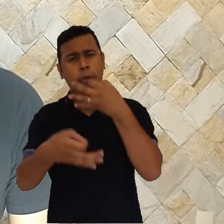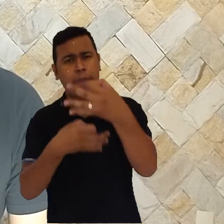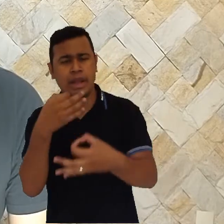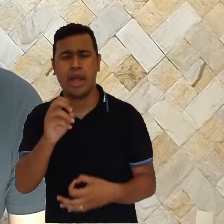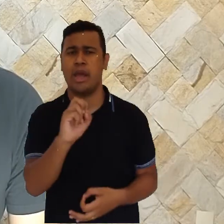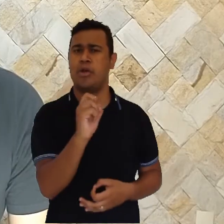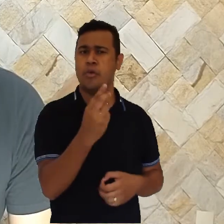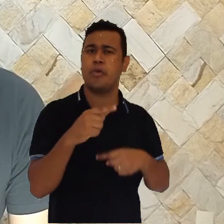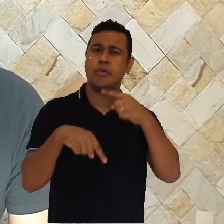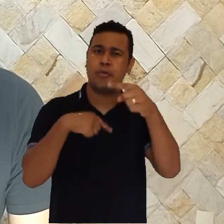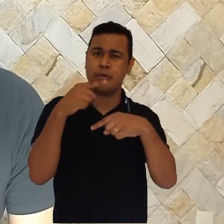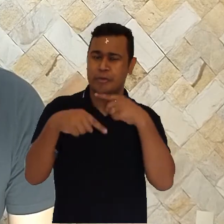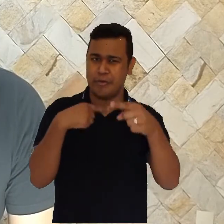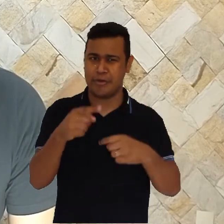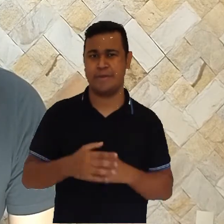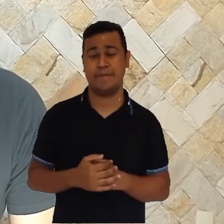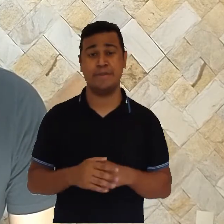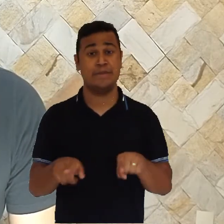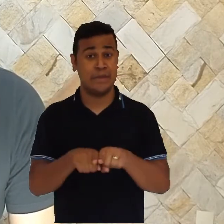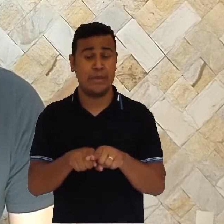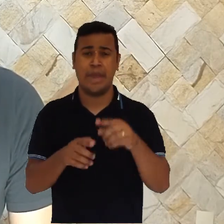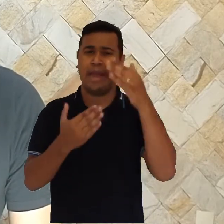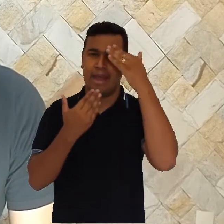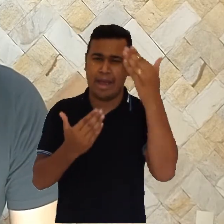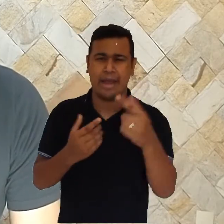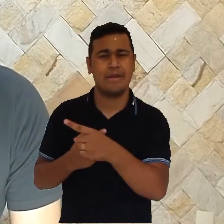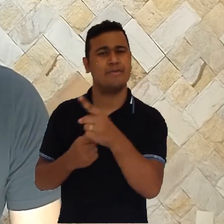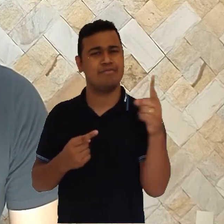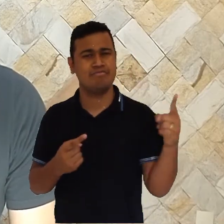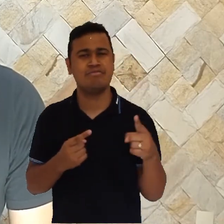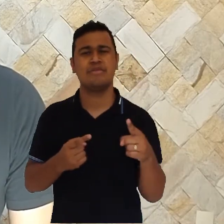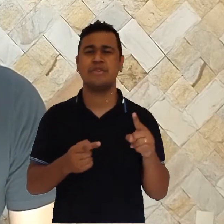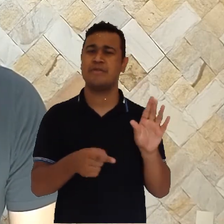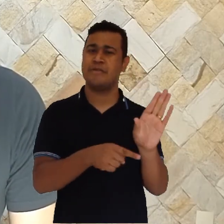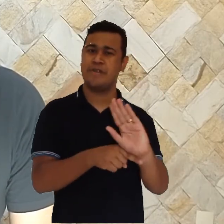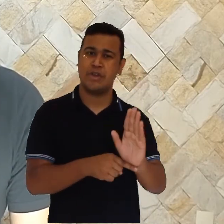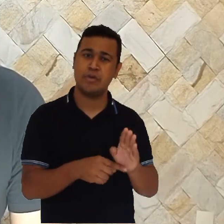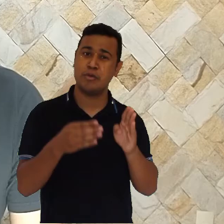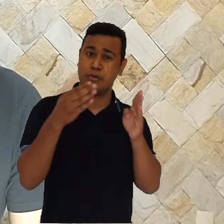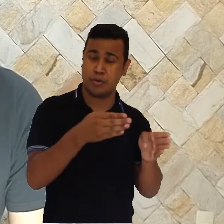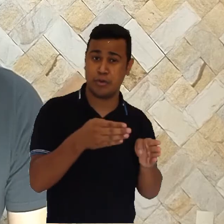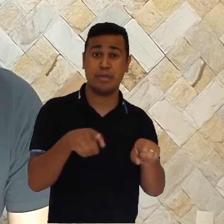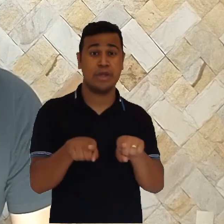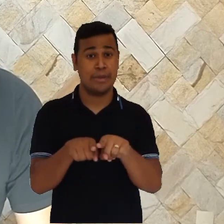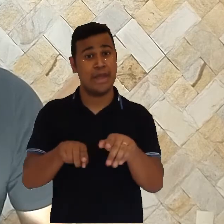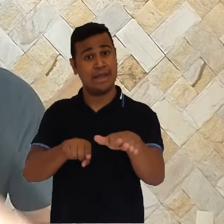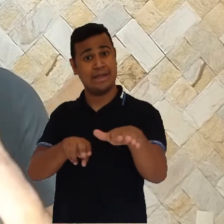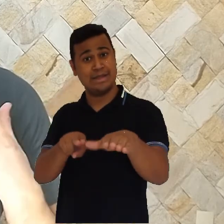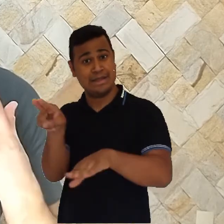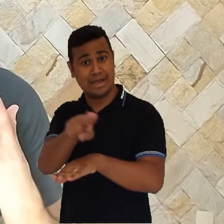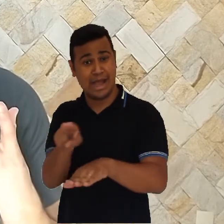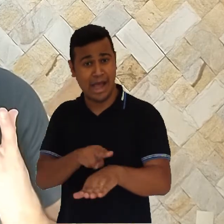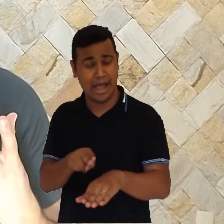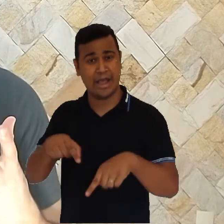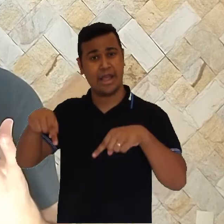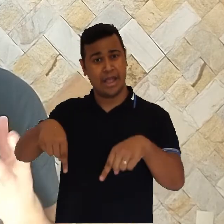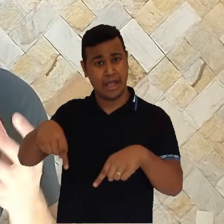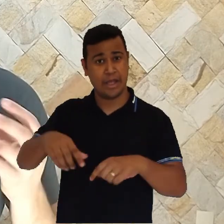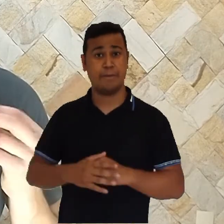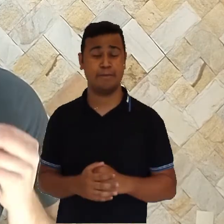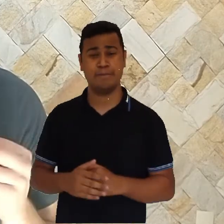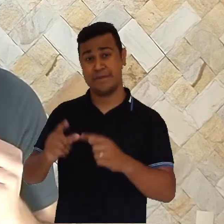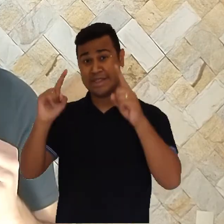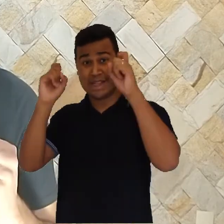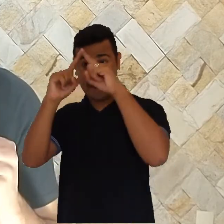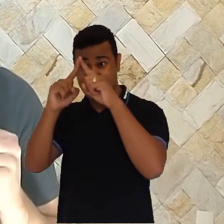Então é isso, chegamos ao fim do vídeo e desta série. Eu quero agradecer muito sua atenção e dizer que vocês podem enviar suas